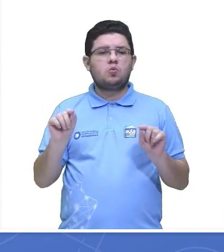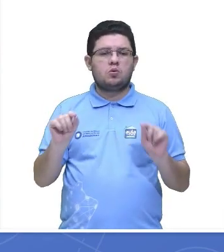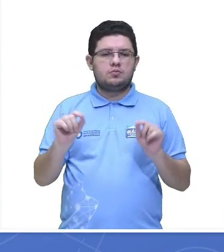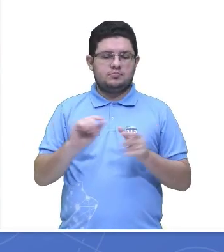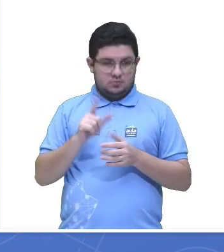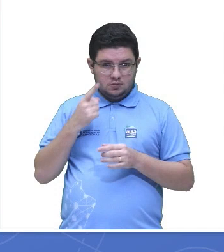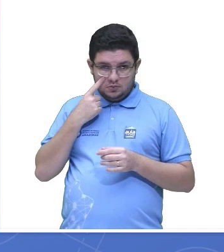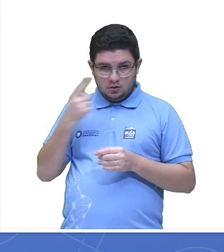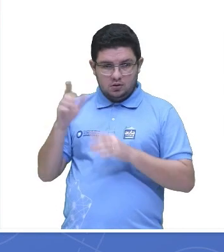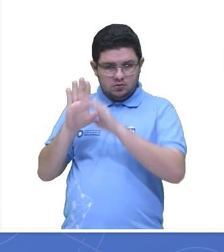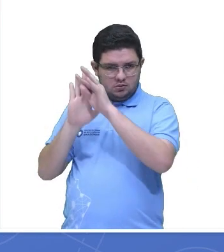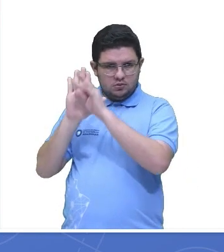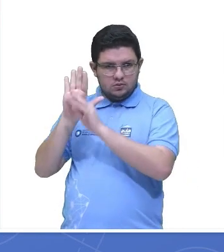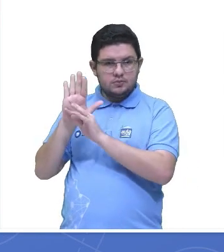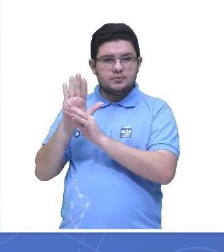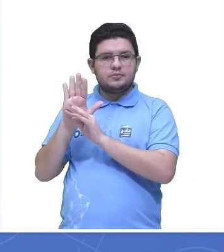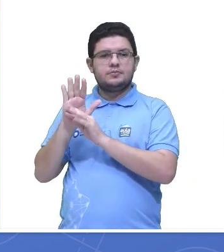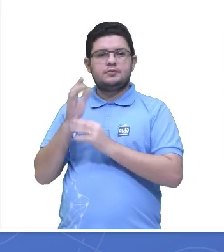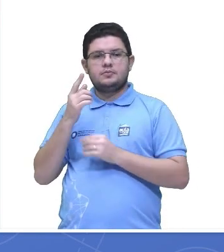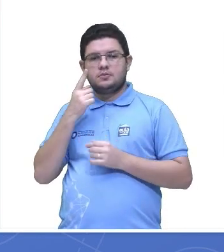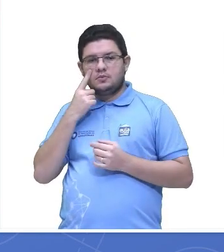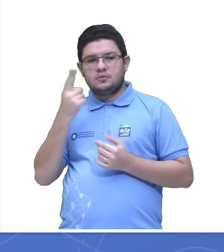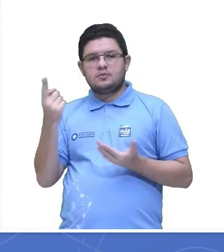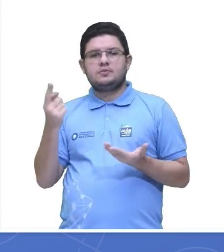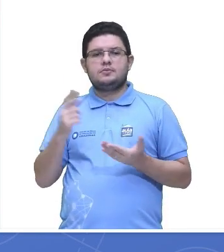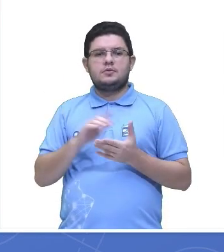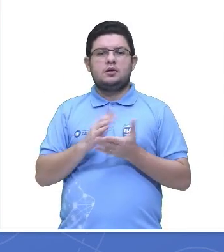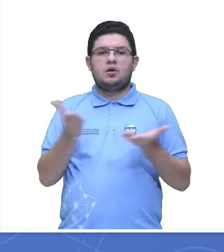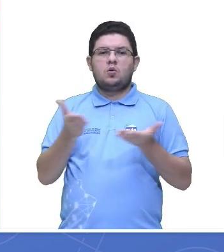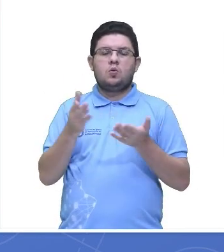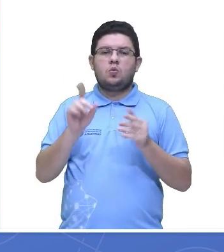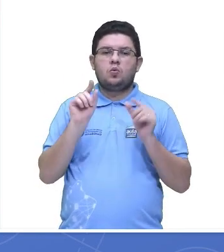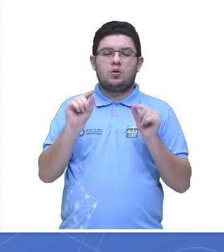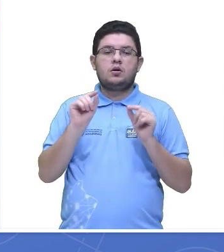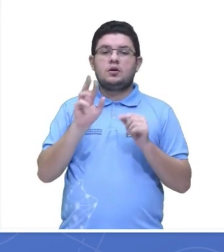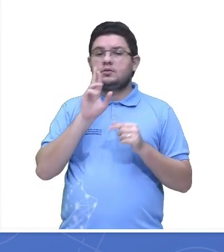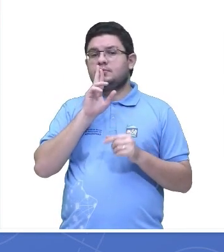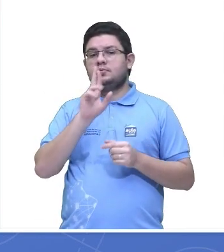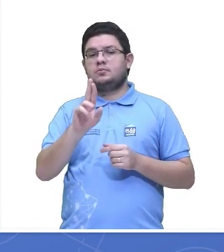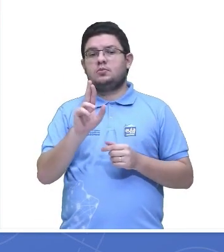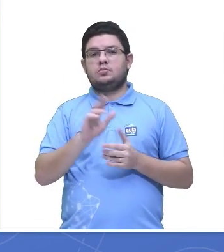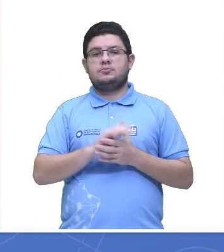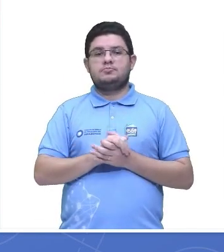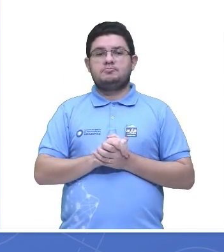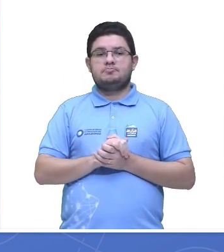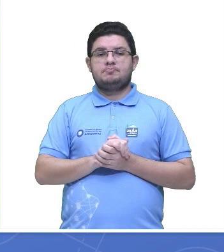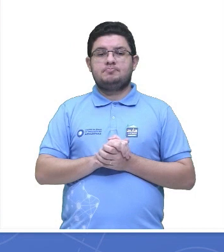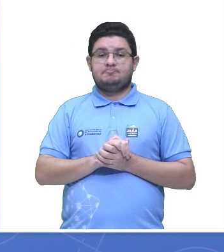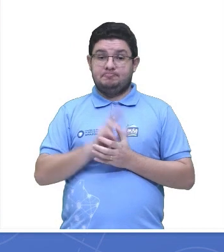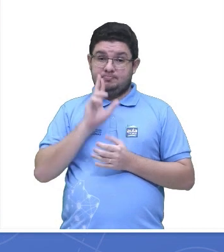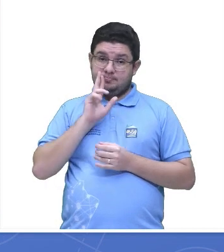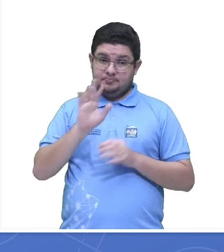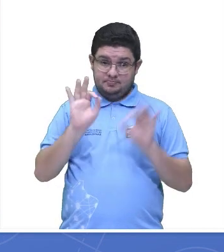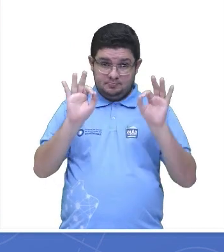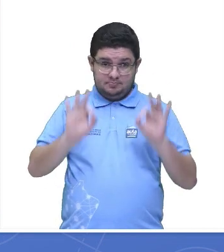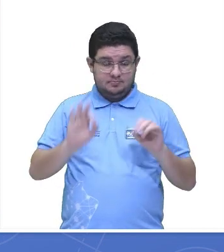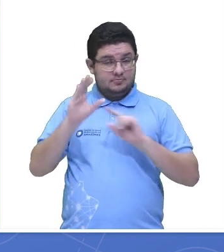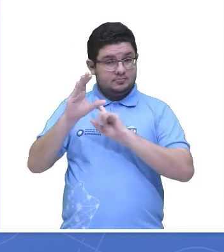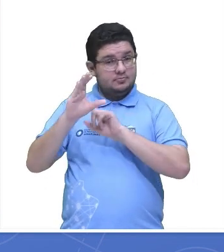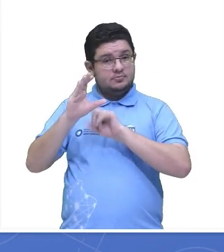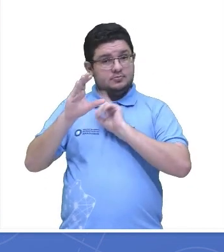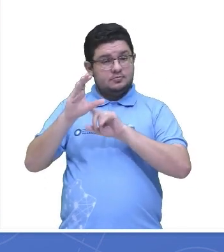texto, né? Todo o texto, e agora vou mostrar a resposta. Olha só a resposta correta, então, letra